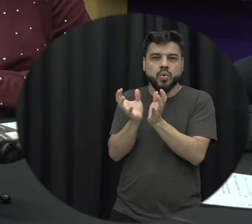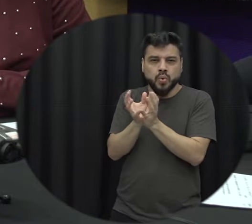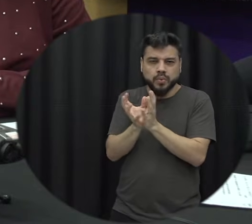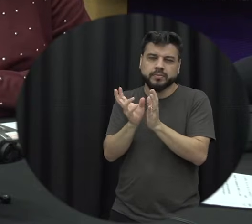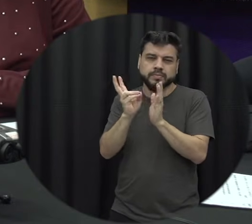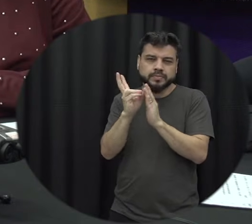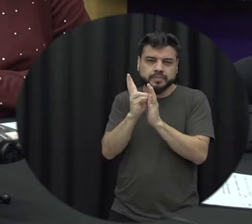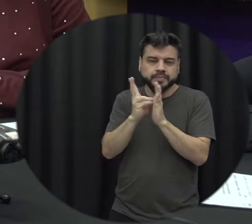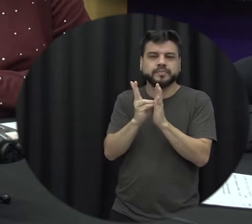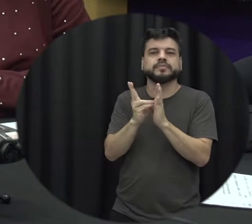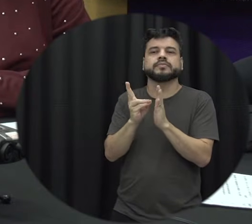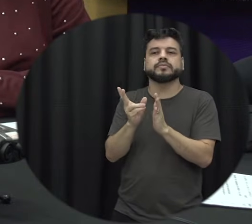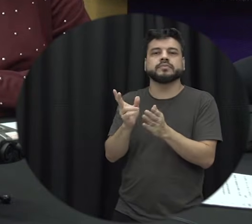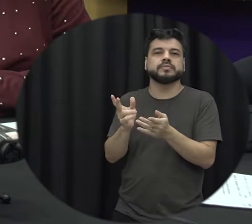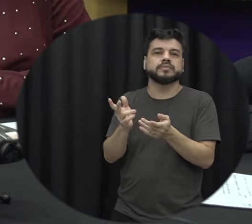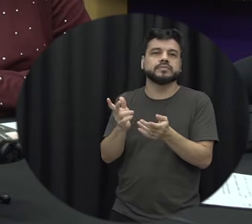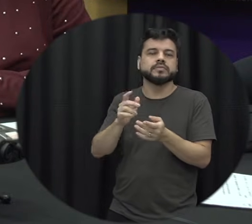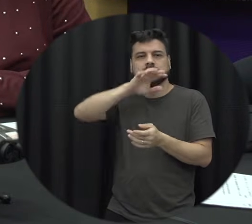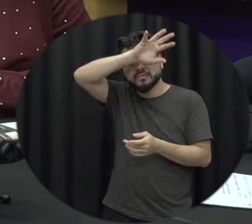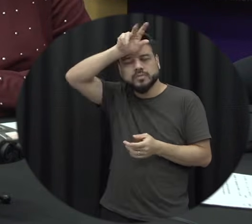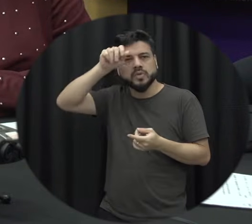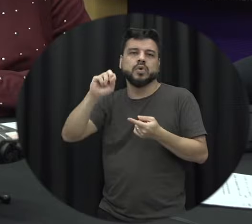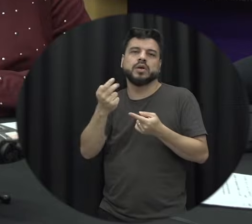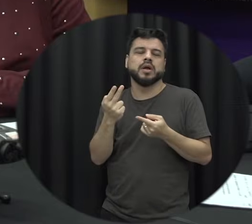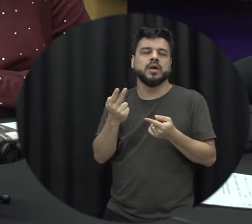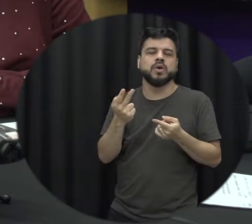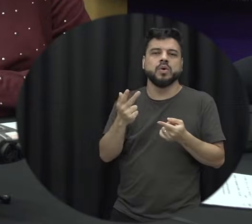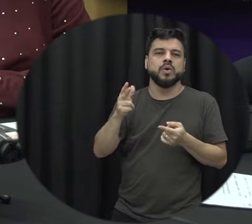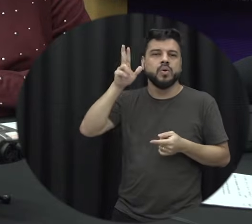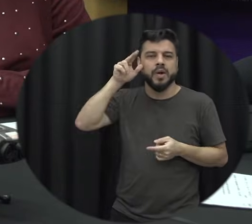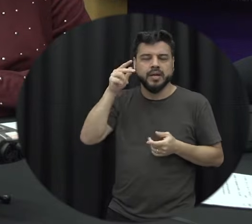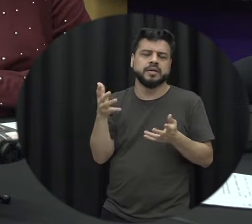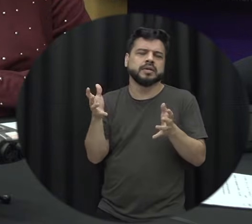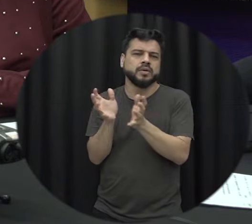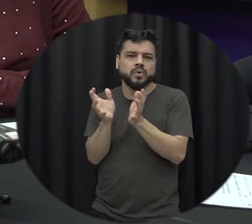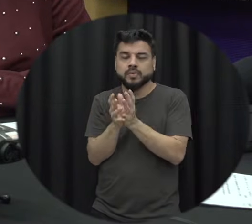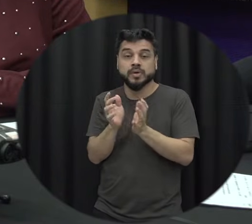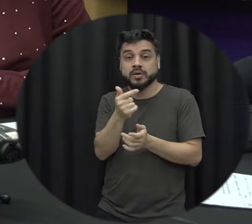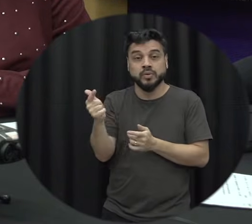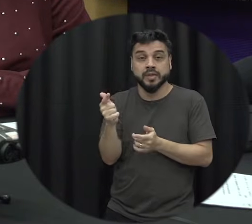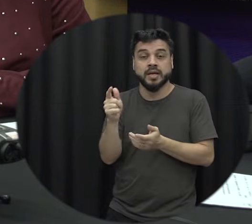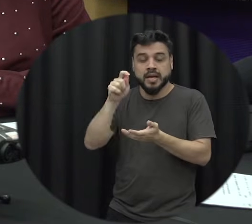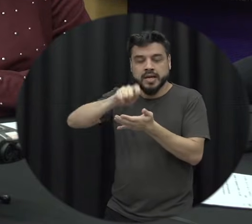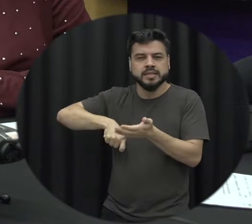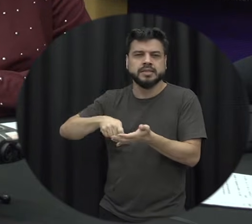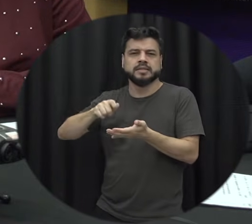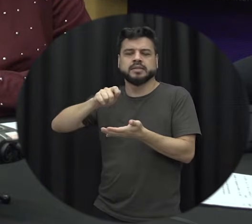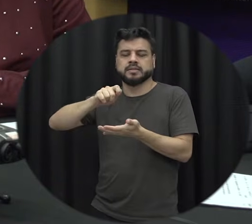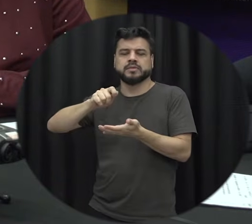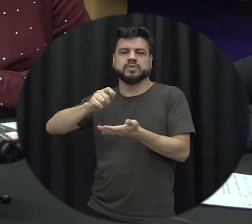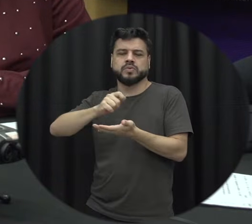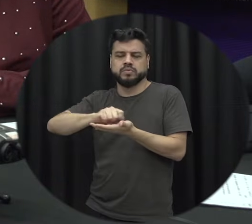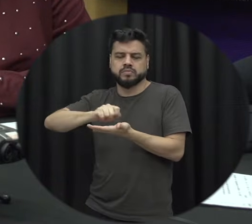né, as tribos guaranis, assim, que não tem registro escrito, né, é mais